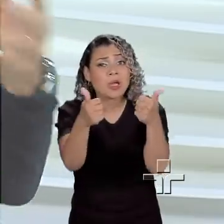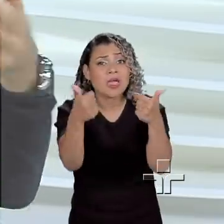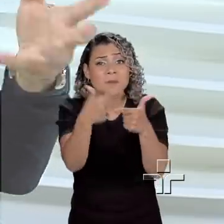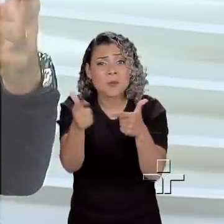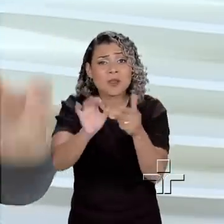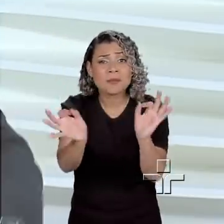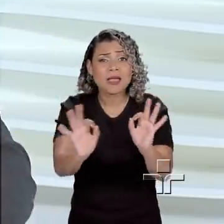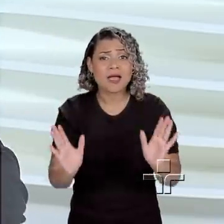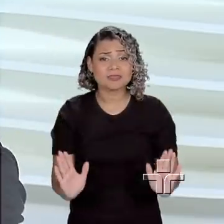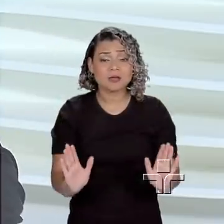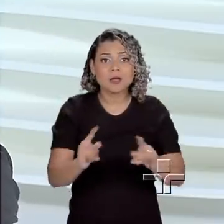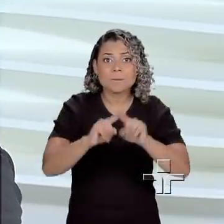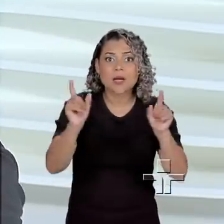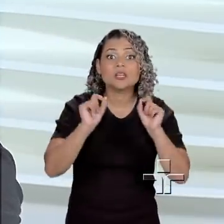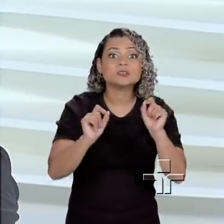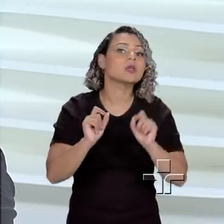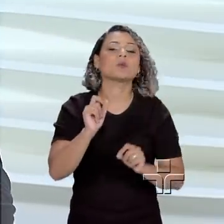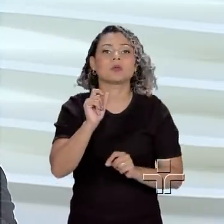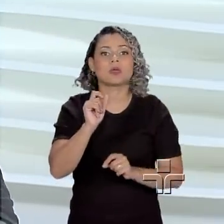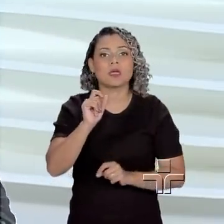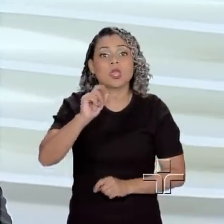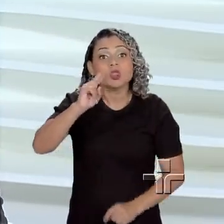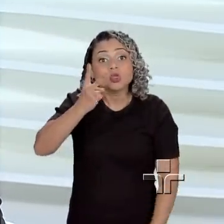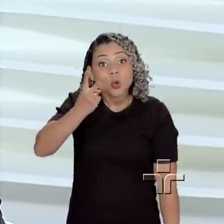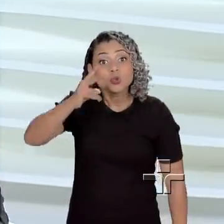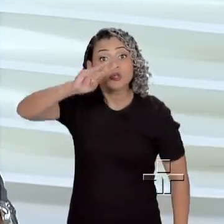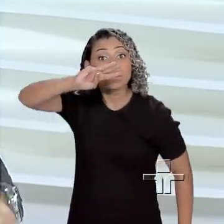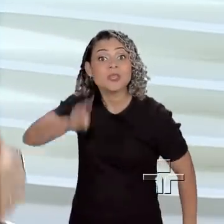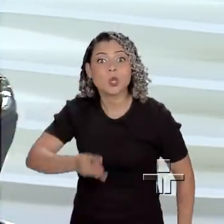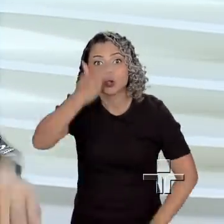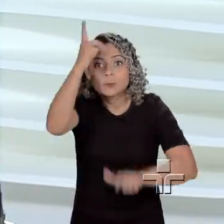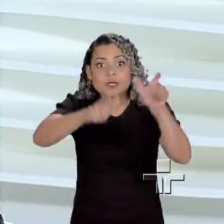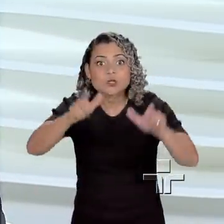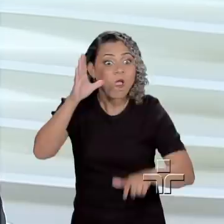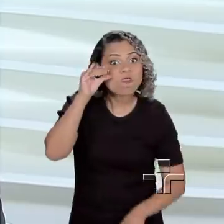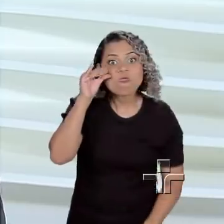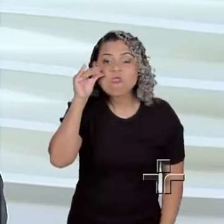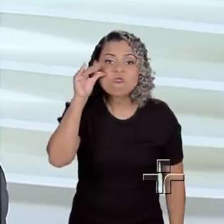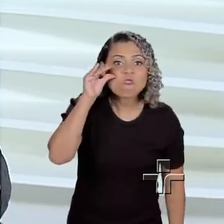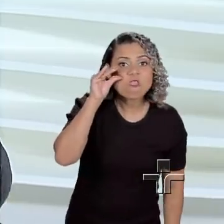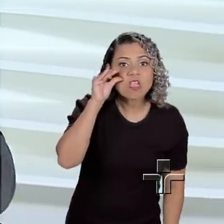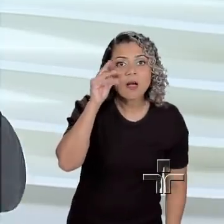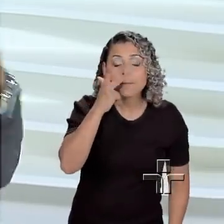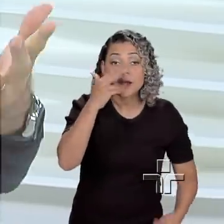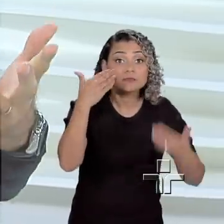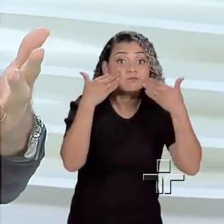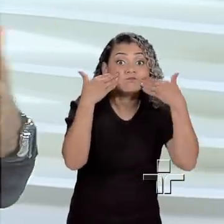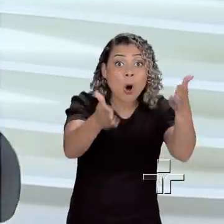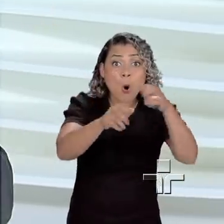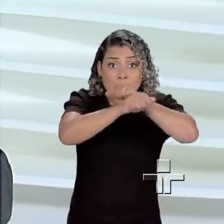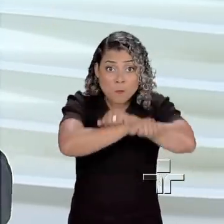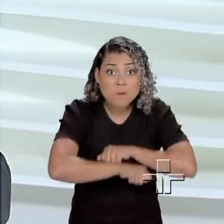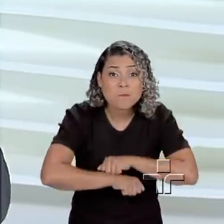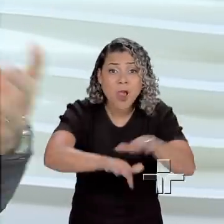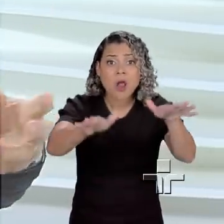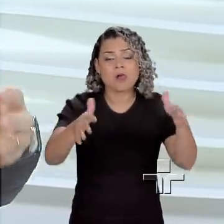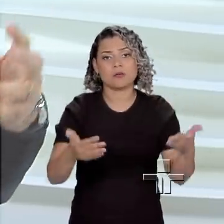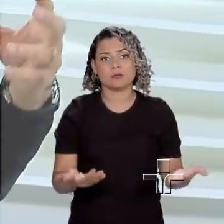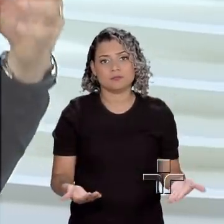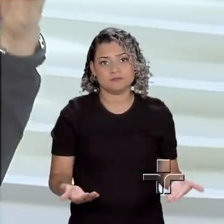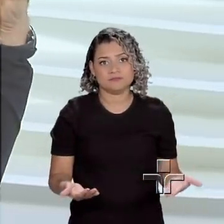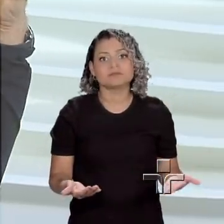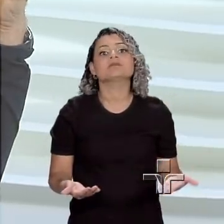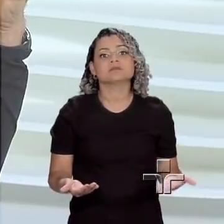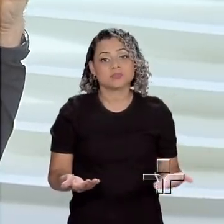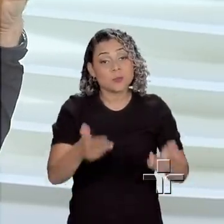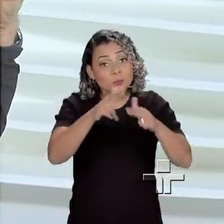tem 2 milhões de pessoas que foram ver isso lá. Tá certo? O problema é muito mais da audiência do que da expressão propriamente dita. De novo,